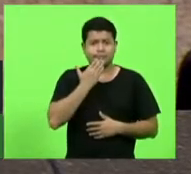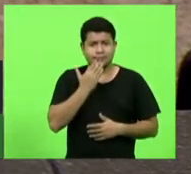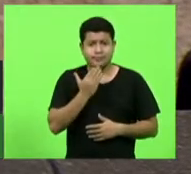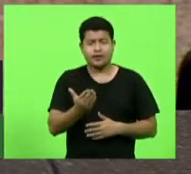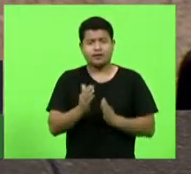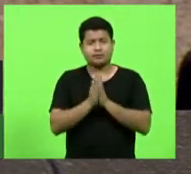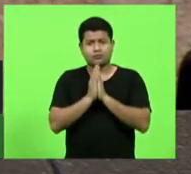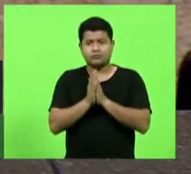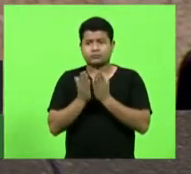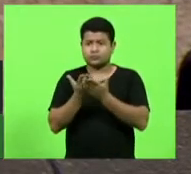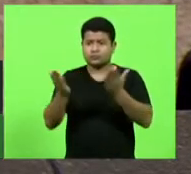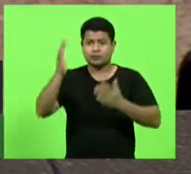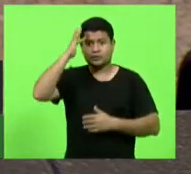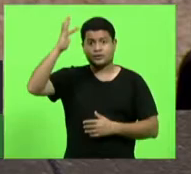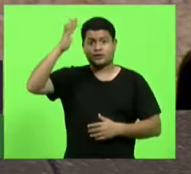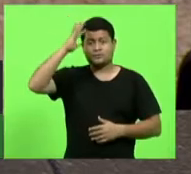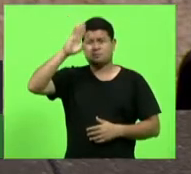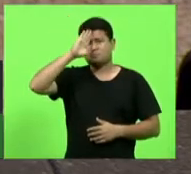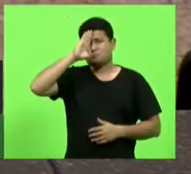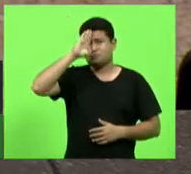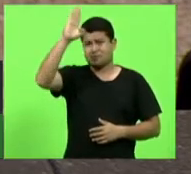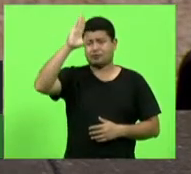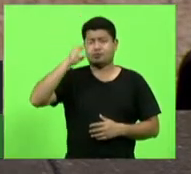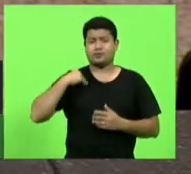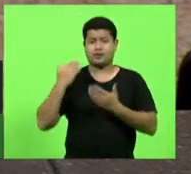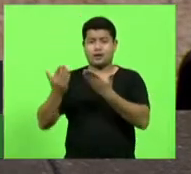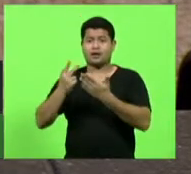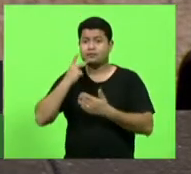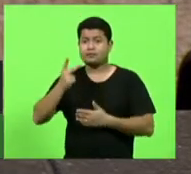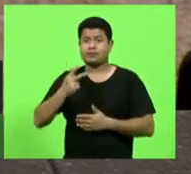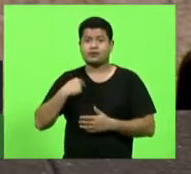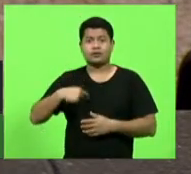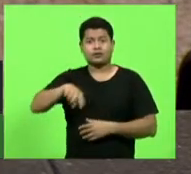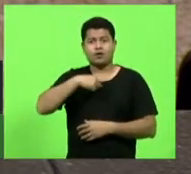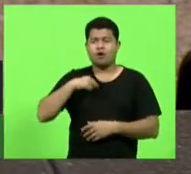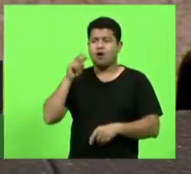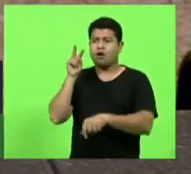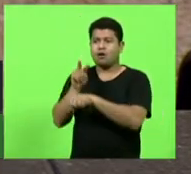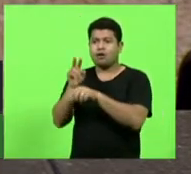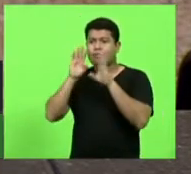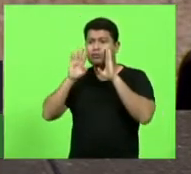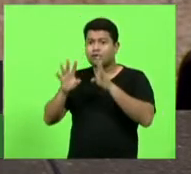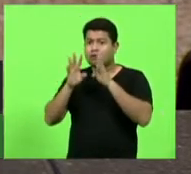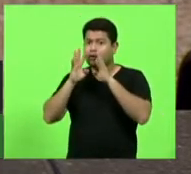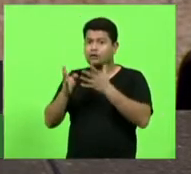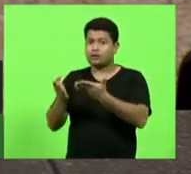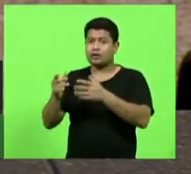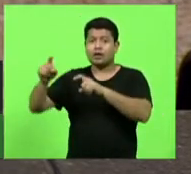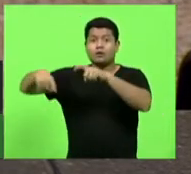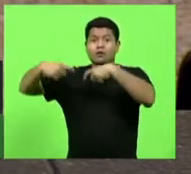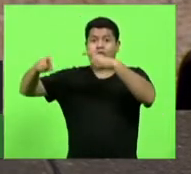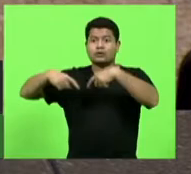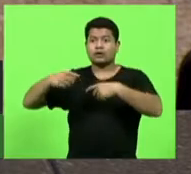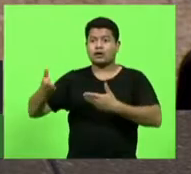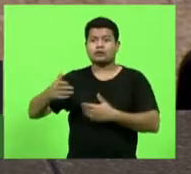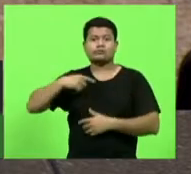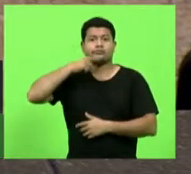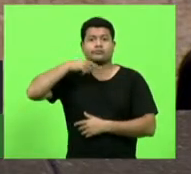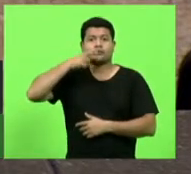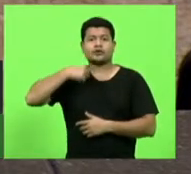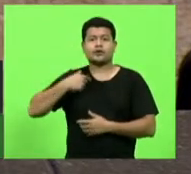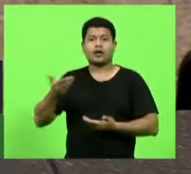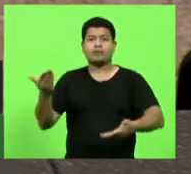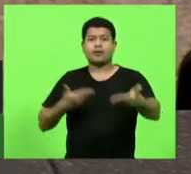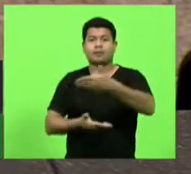Considerem, principalmente para quem diz que, olha, nós estamos de olho no agricultor, agricultor que não consegue comercializar por